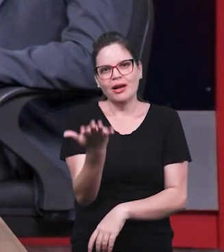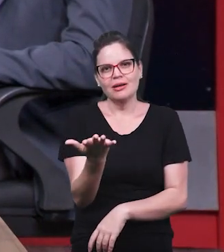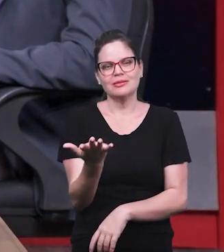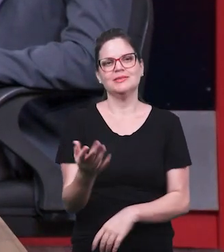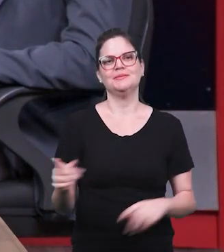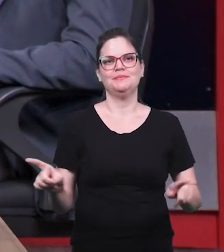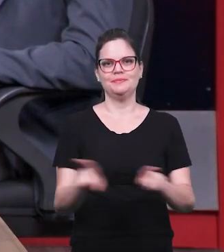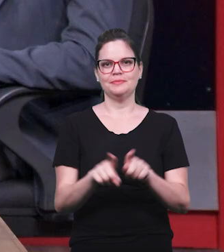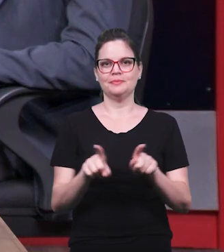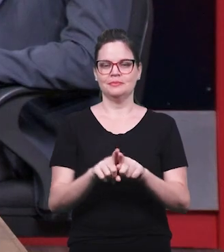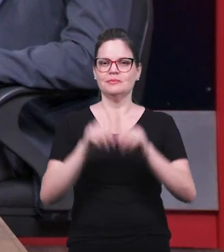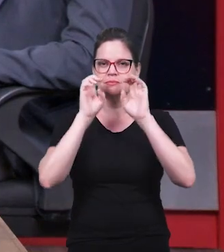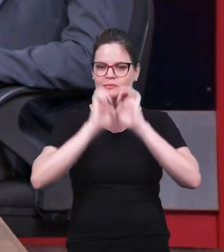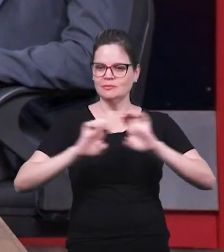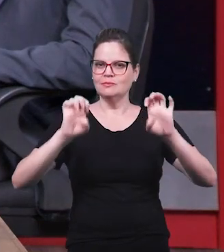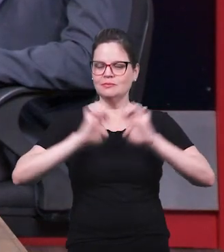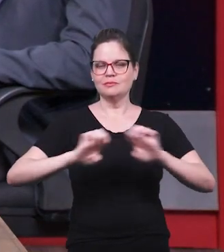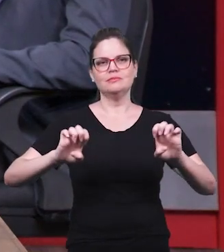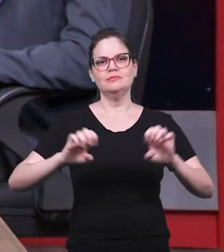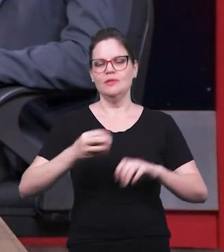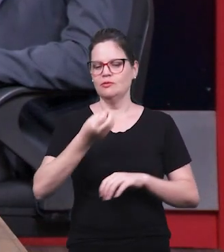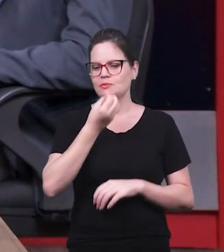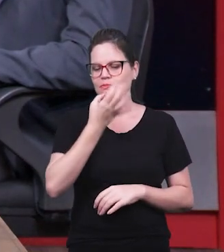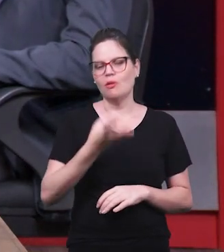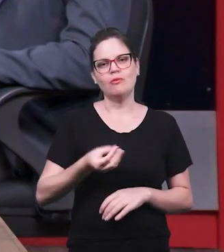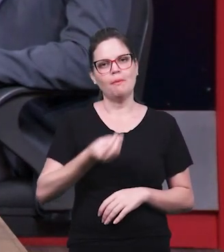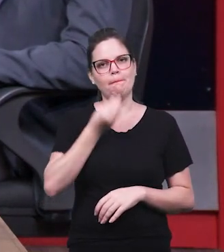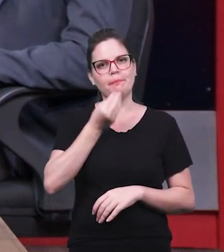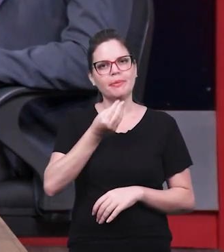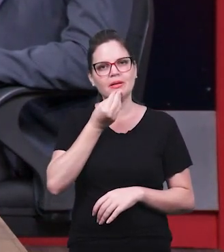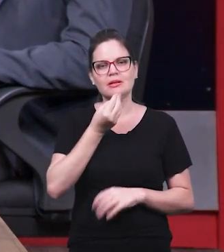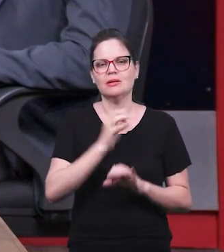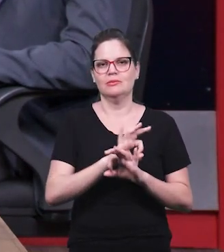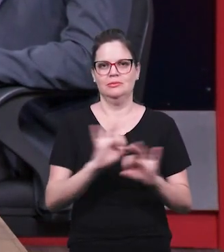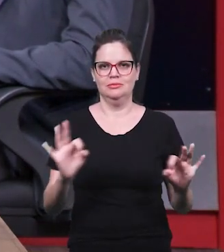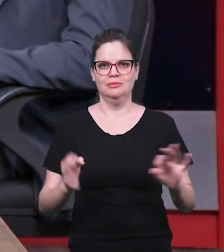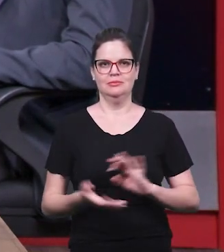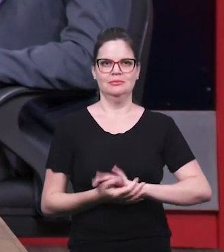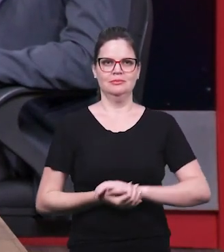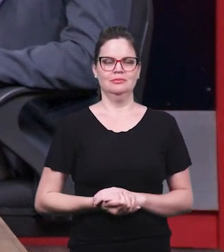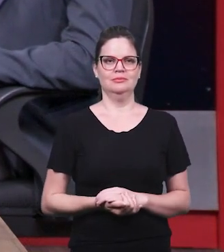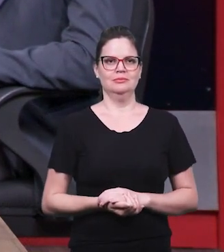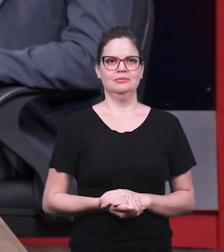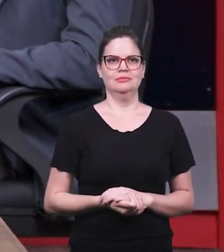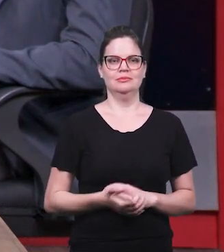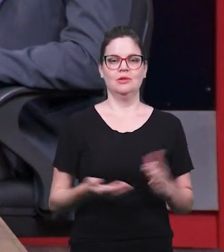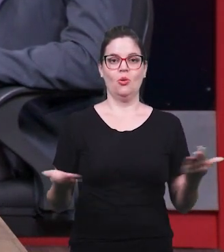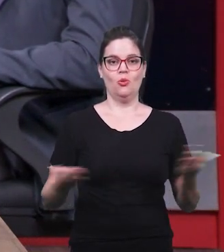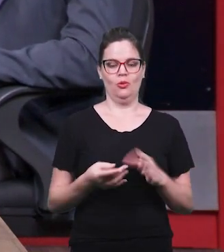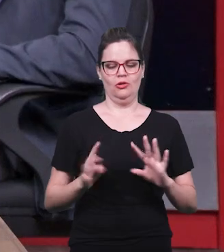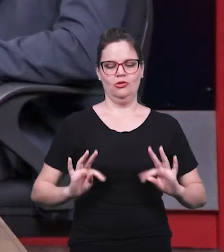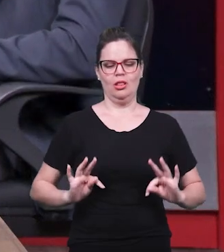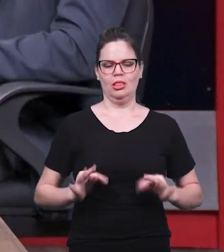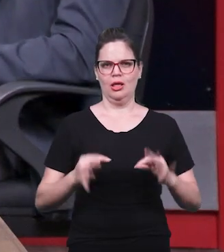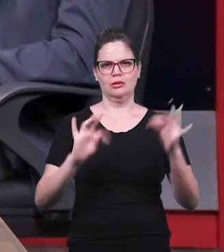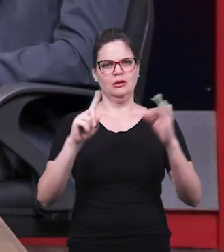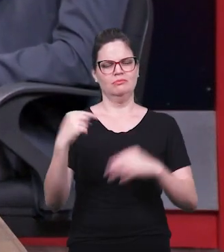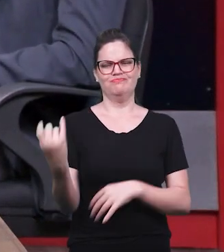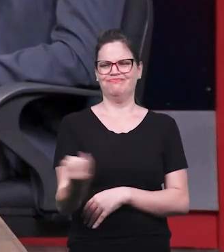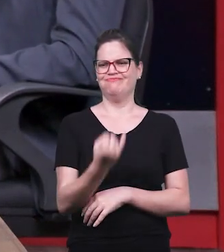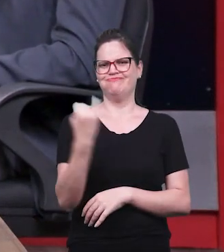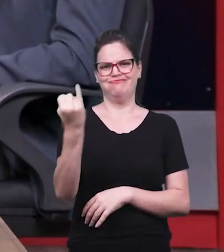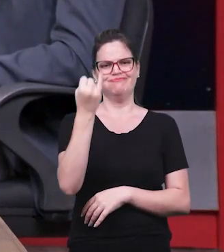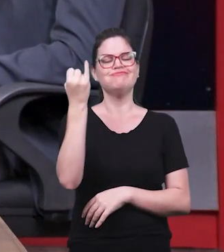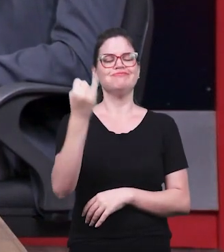também nessa questão da evangelização, né? A evangelização também, isso é muito importante. A tecnologia hoje ela é fundamental para